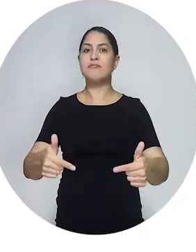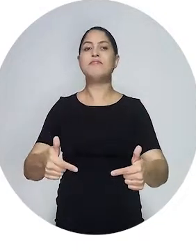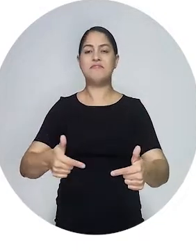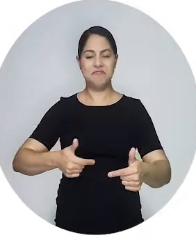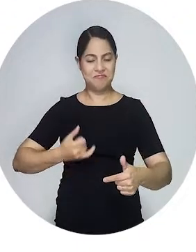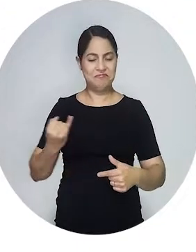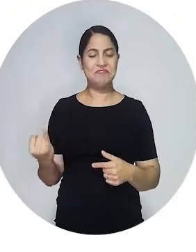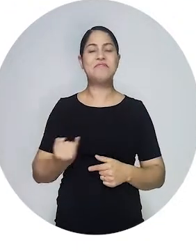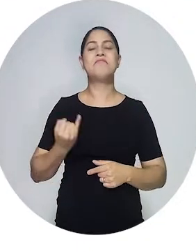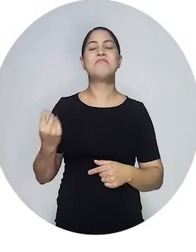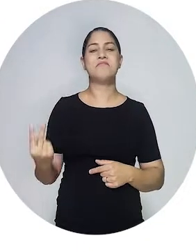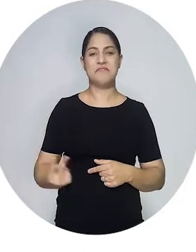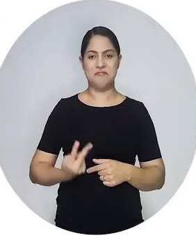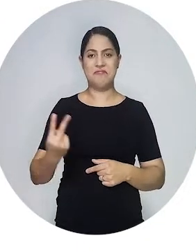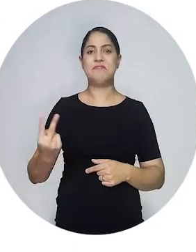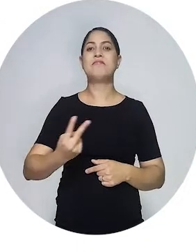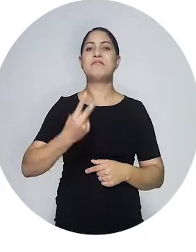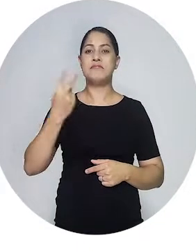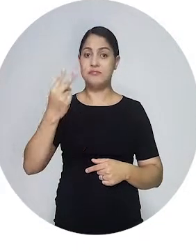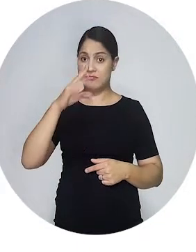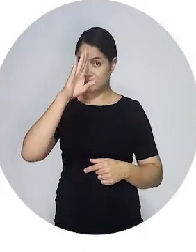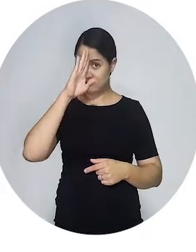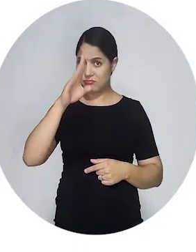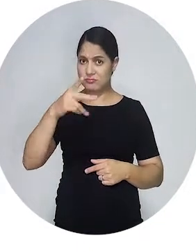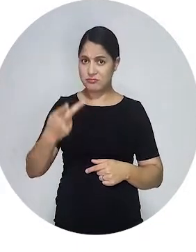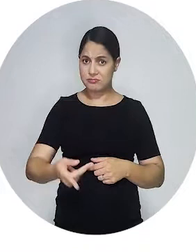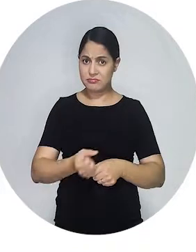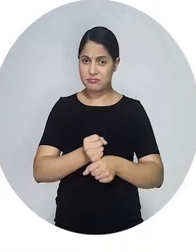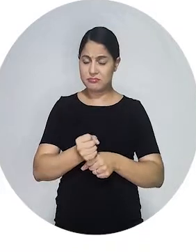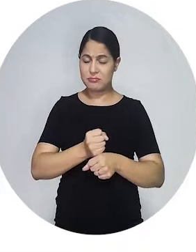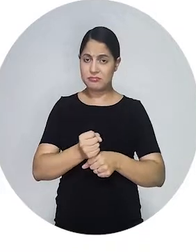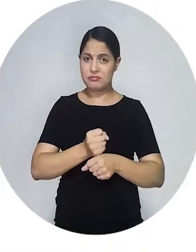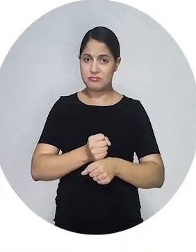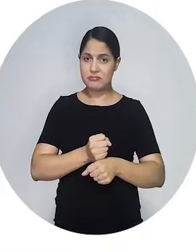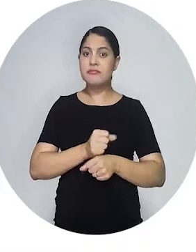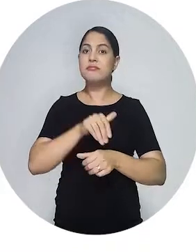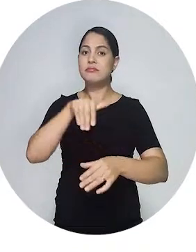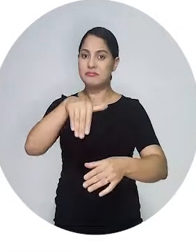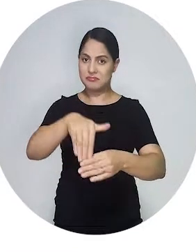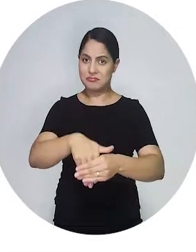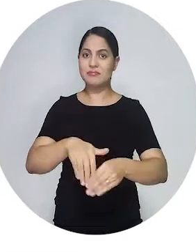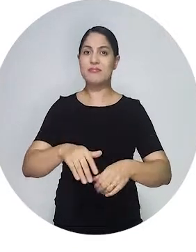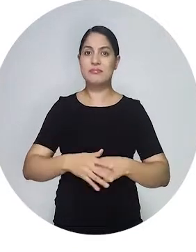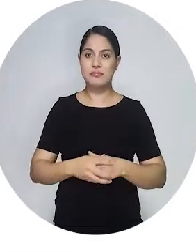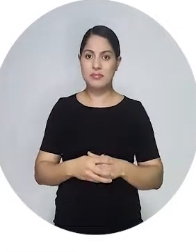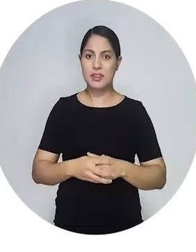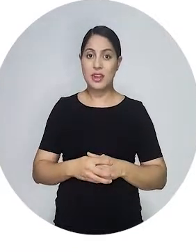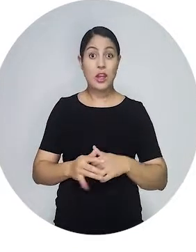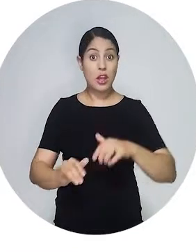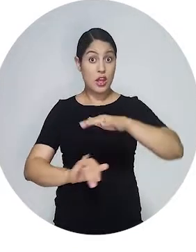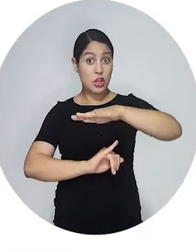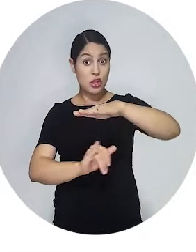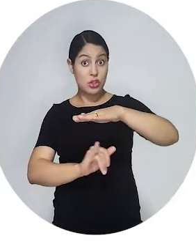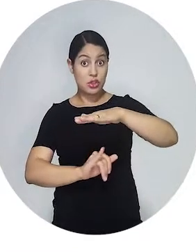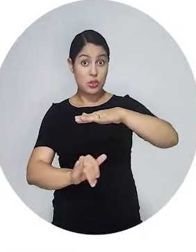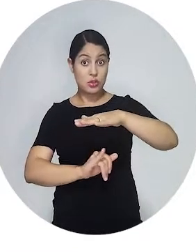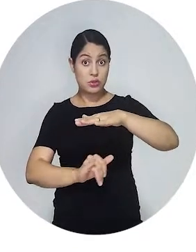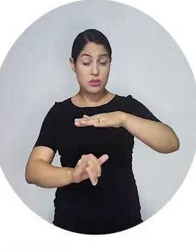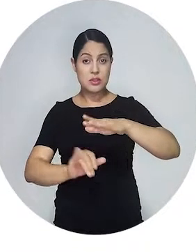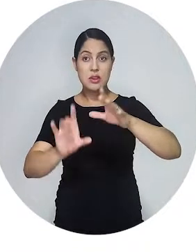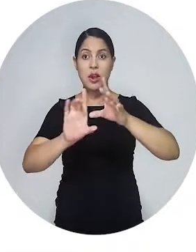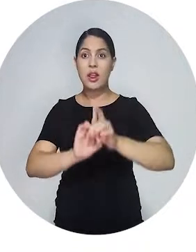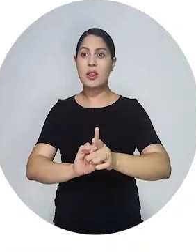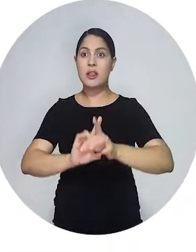no país. Esses são valores fundamentais para a Ordem dos Advogados do Brasil, sobretudo neste ano eleitoral. A entidade